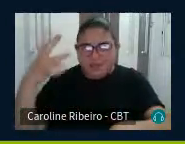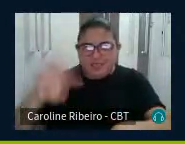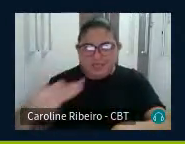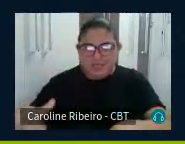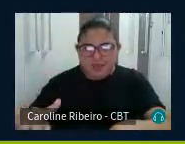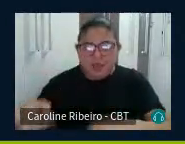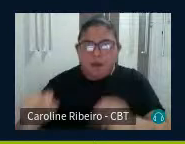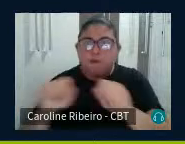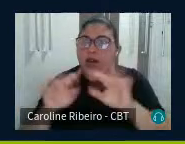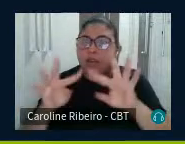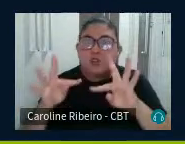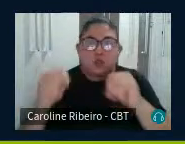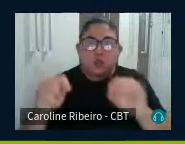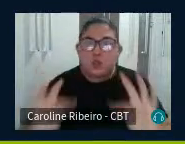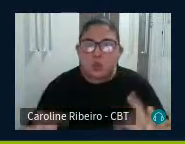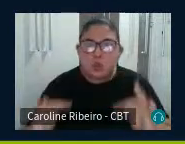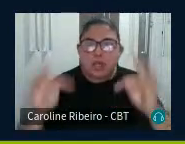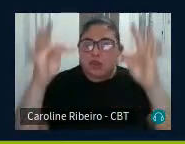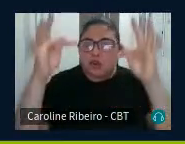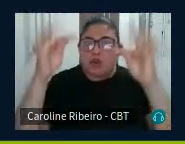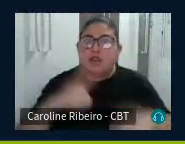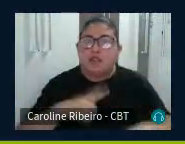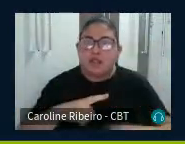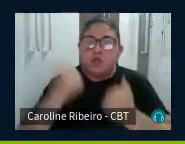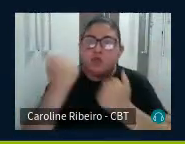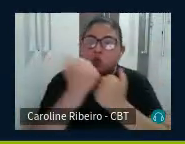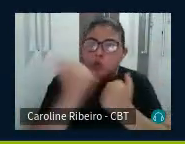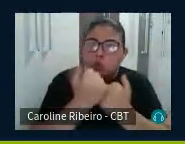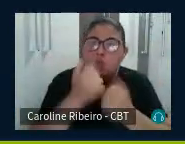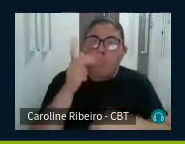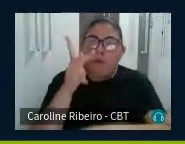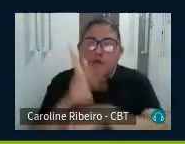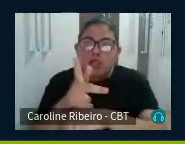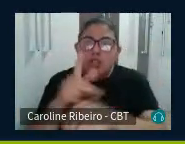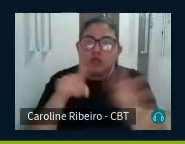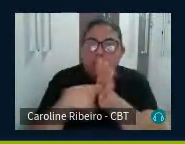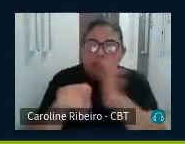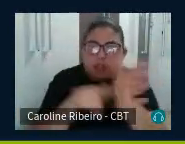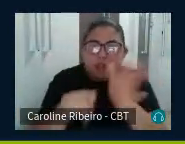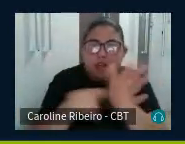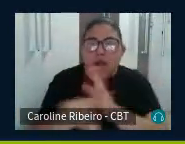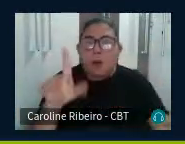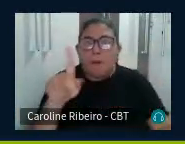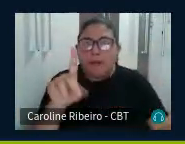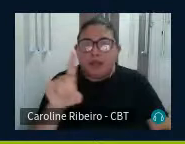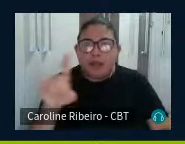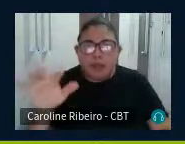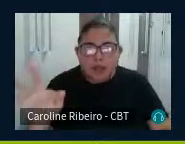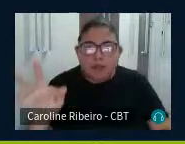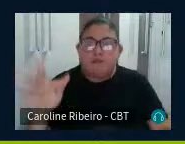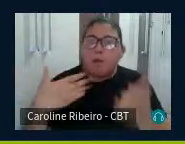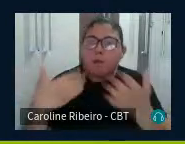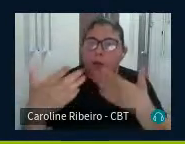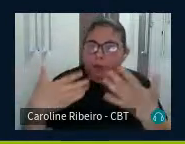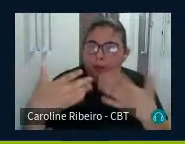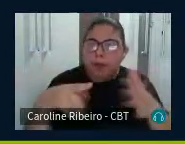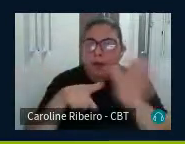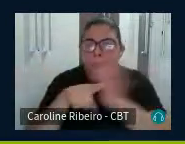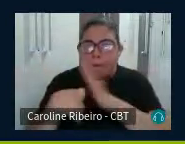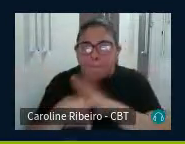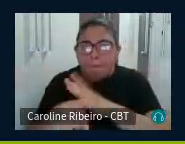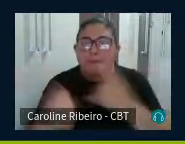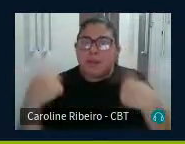o apoio de tutores e recursos, como vídeos, questionários, PDFs, podcasts, inclui atividades síncronas